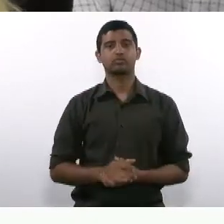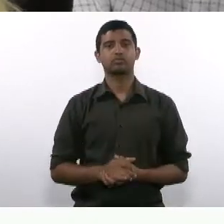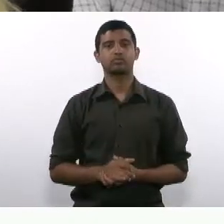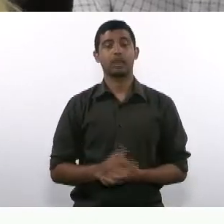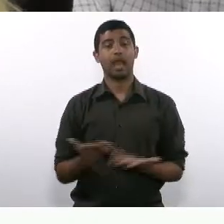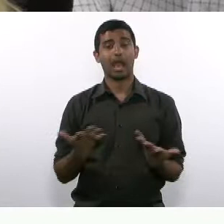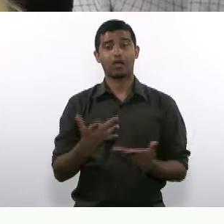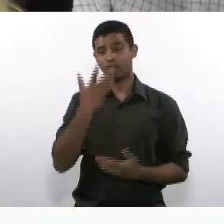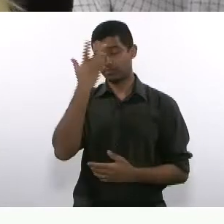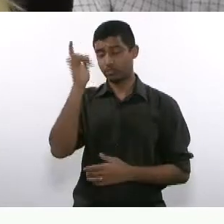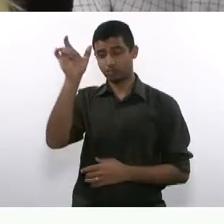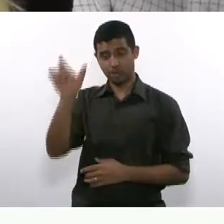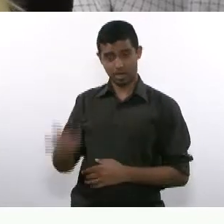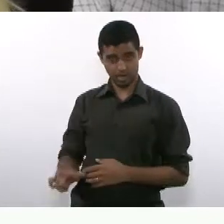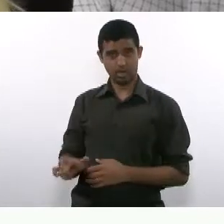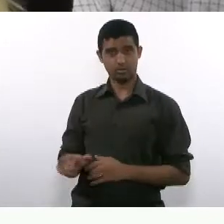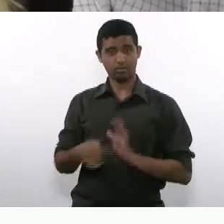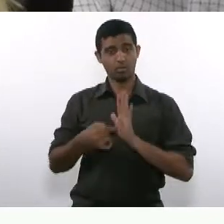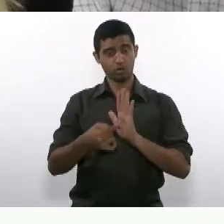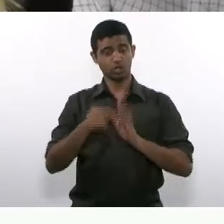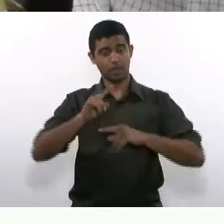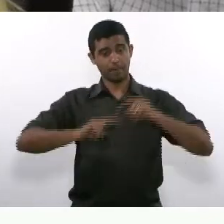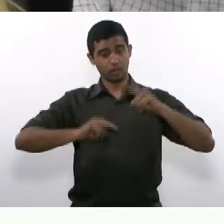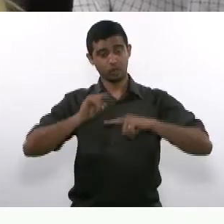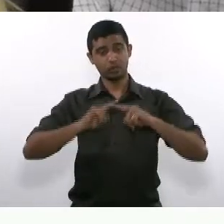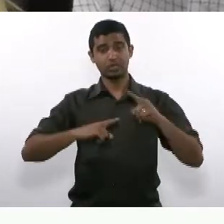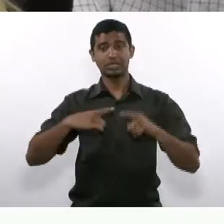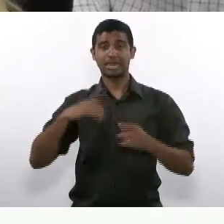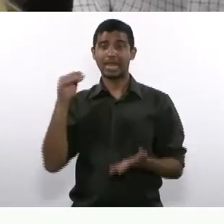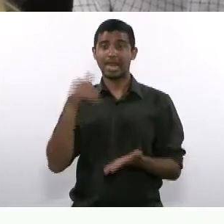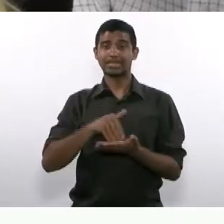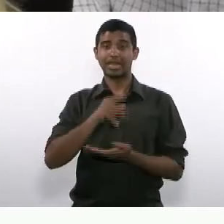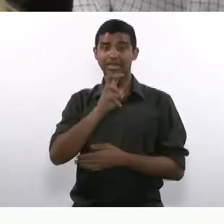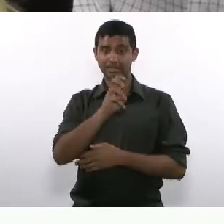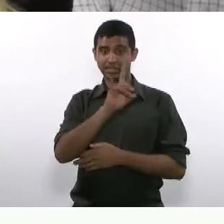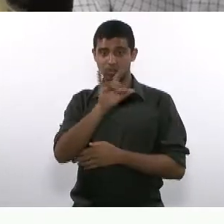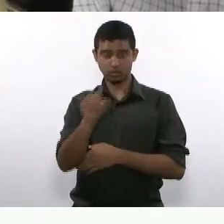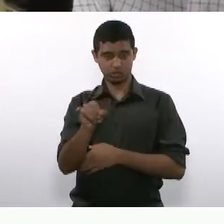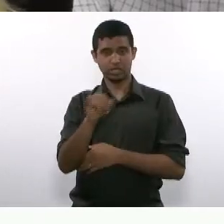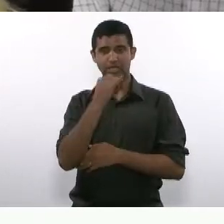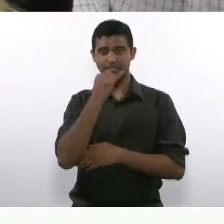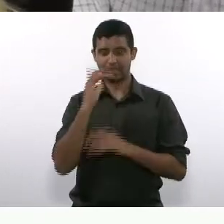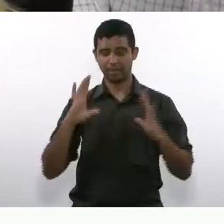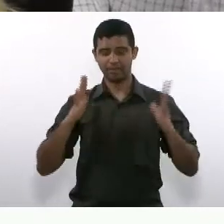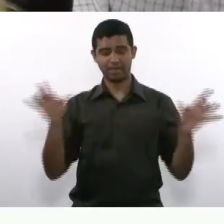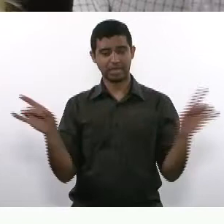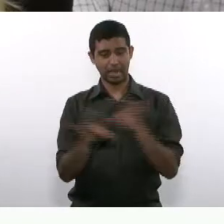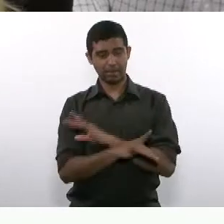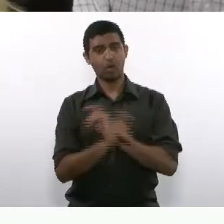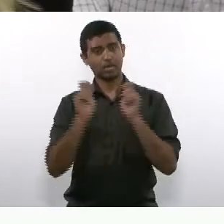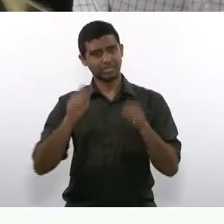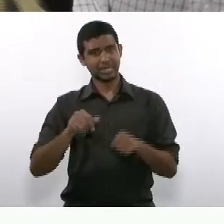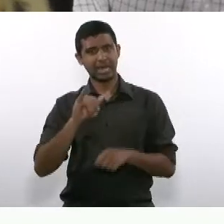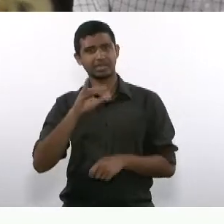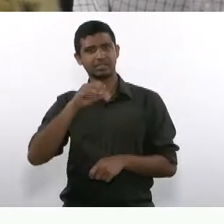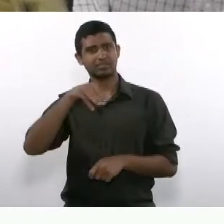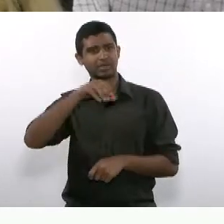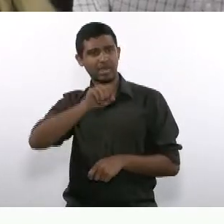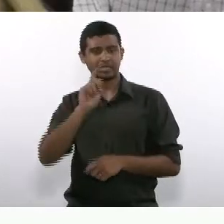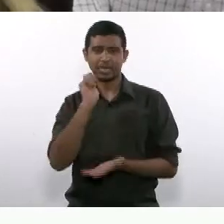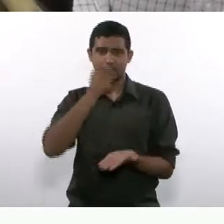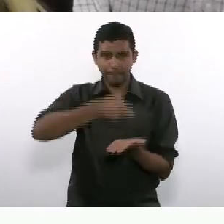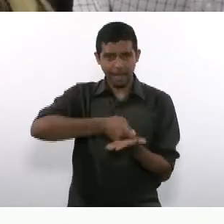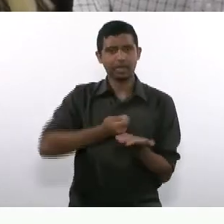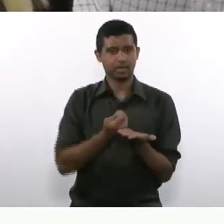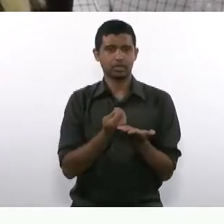ele vem para o Rio e ele tem até 5 dias após o término do evento para pagar o ICMS devido em cima daquilo que ele vendeu e